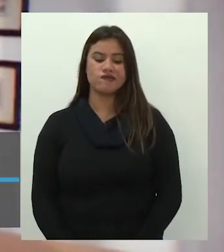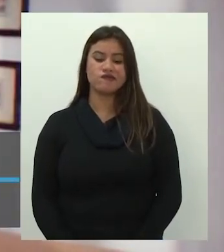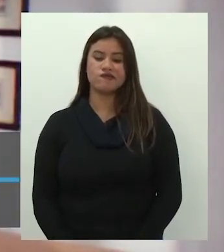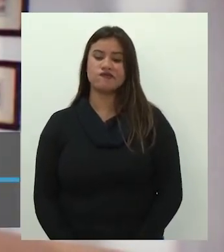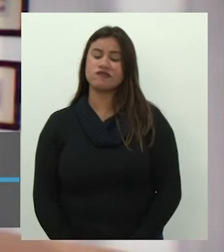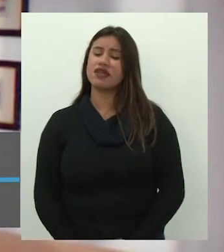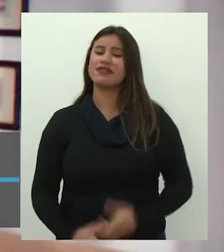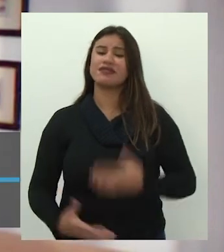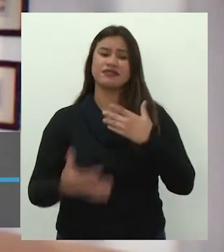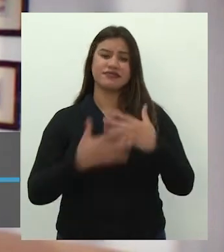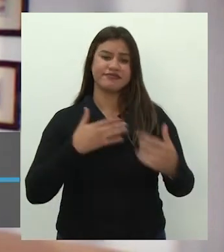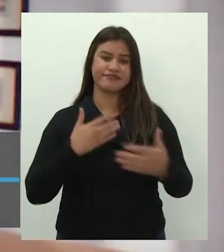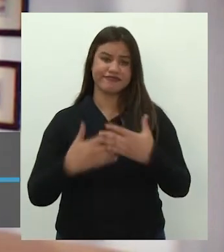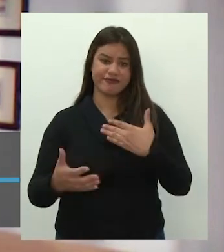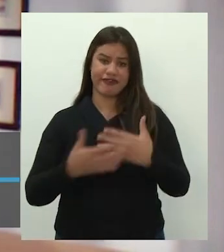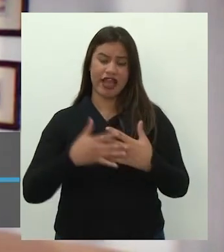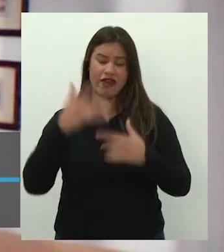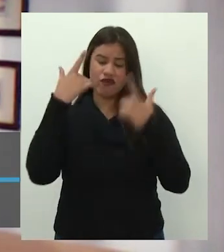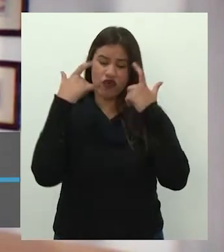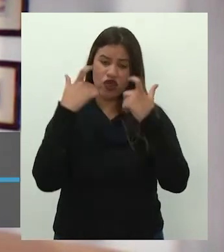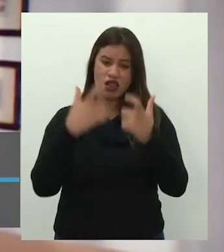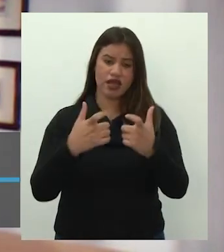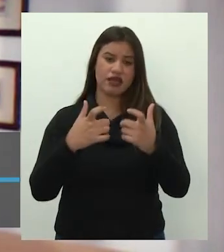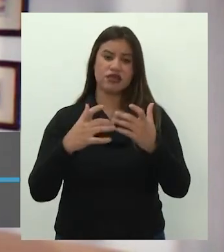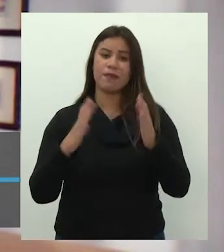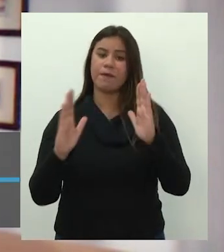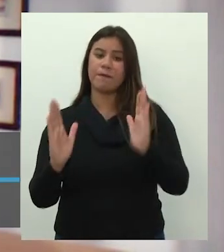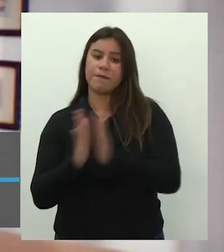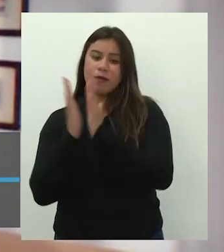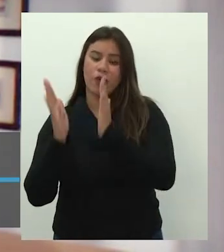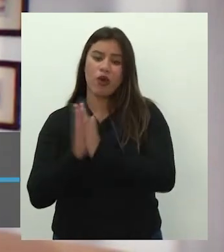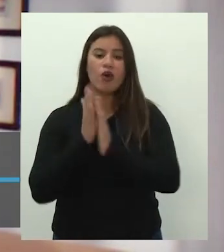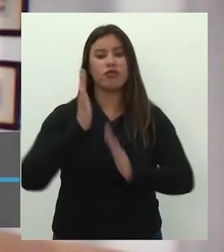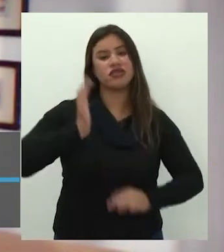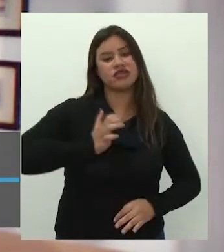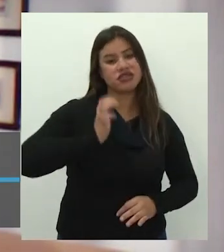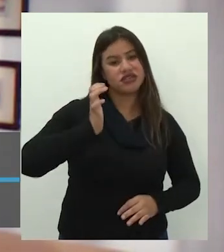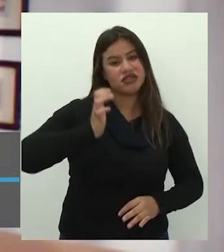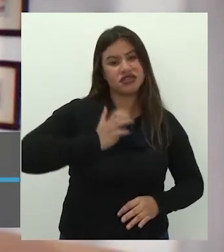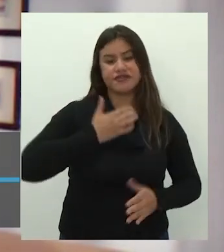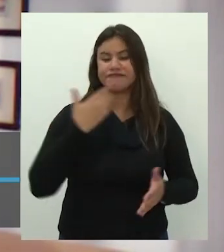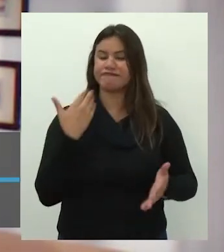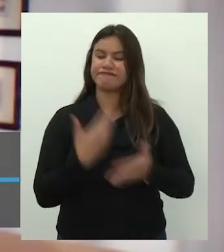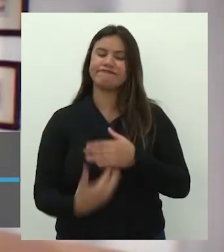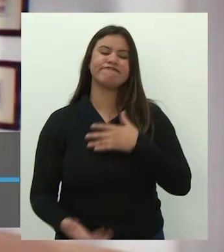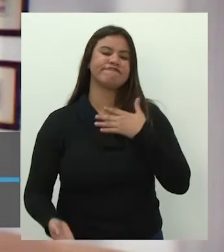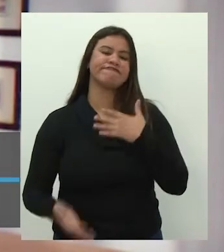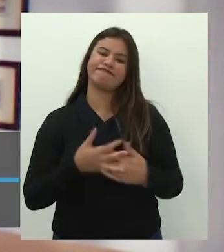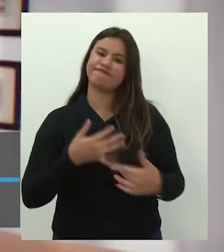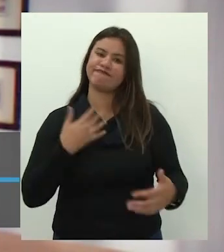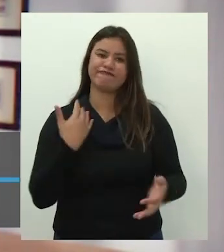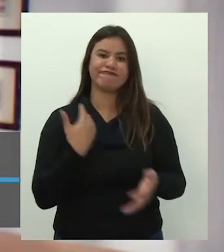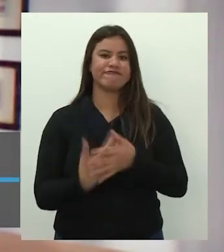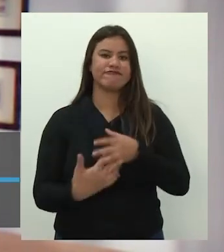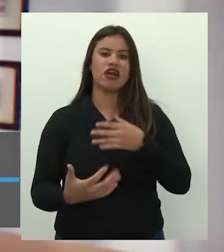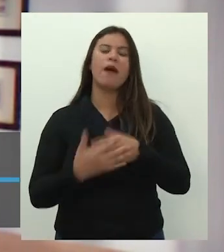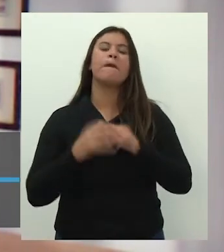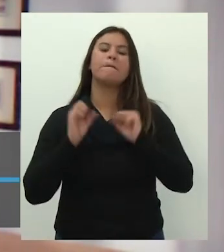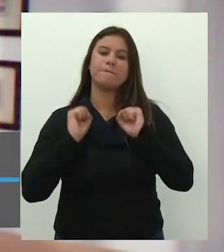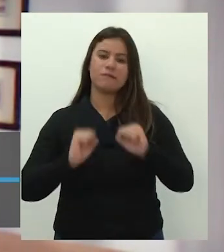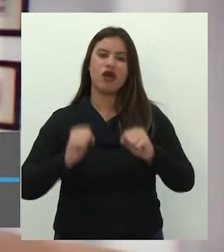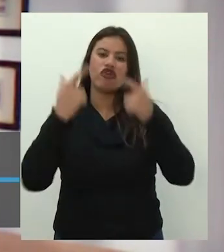disponível para qualquer classe social, tá? Qualquer classe social pode